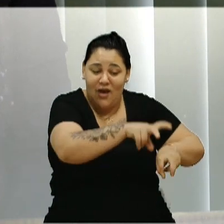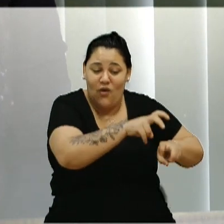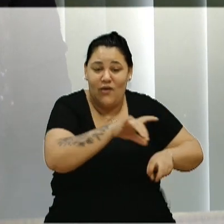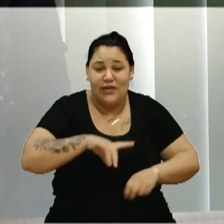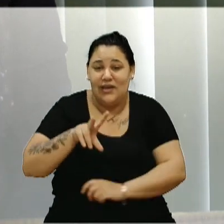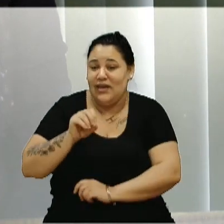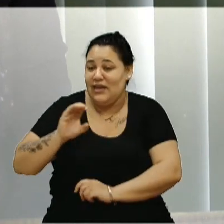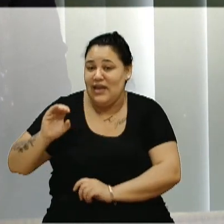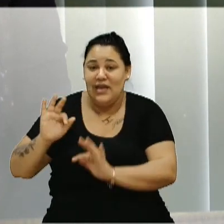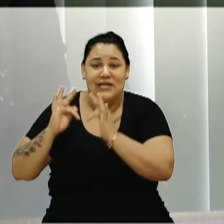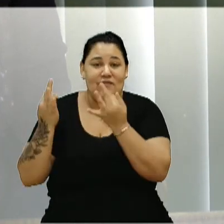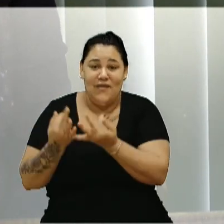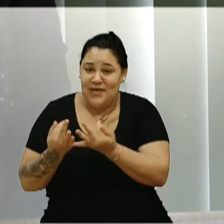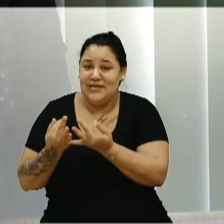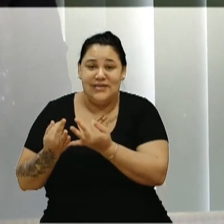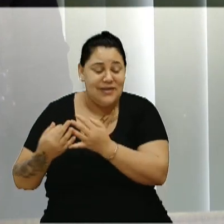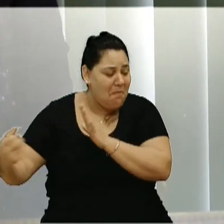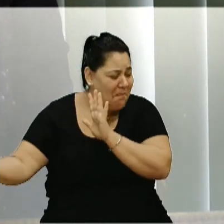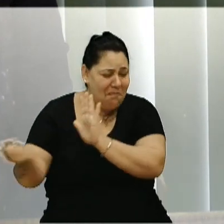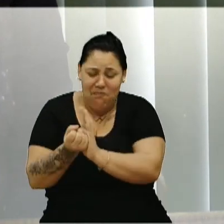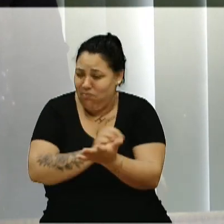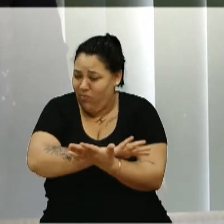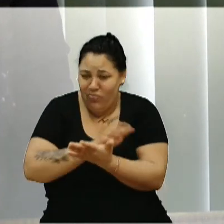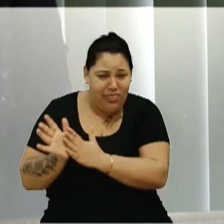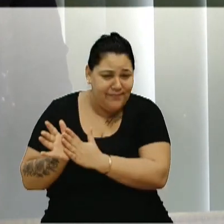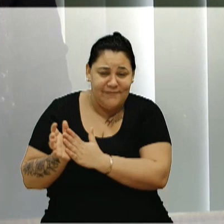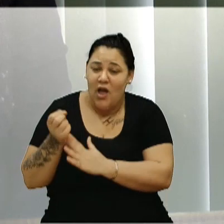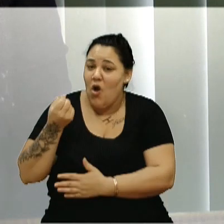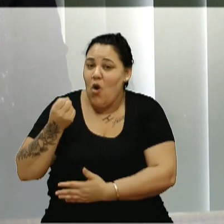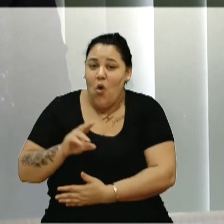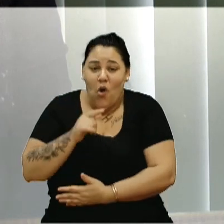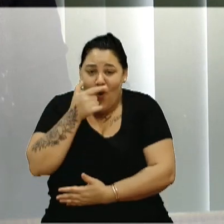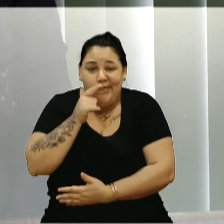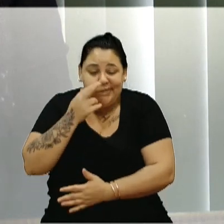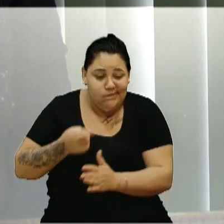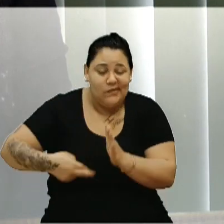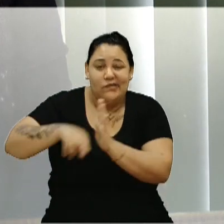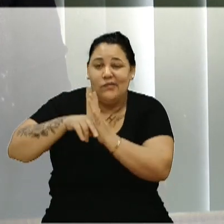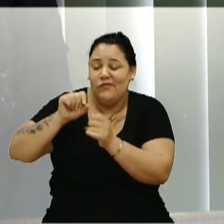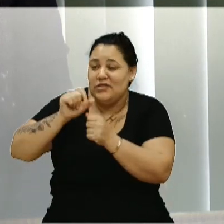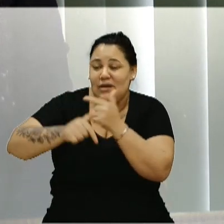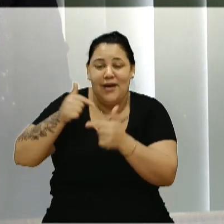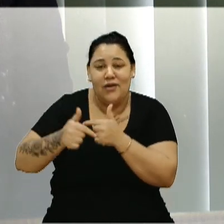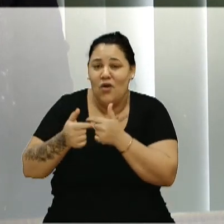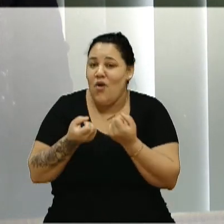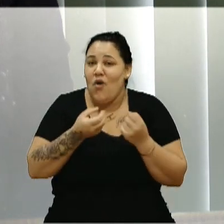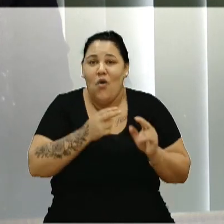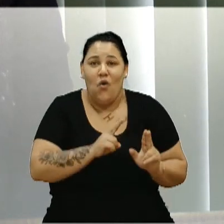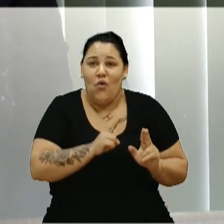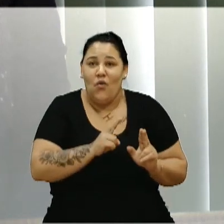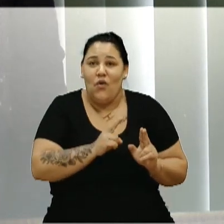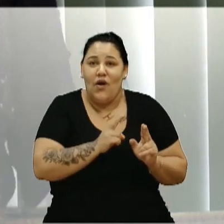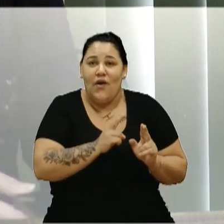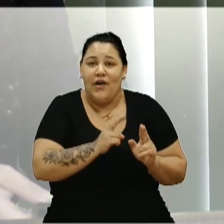famílias fortemente atingidas, que ou a gente consegue fazer alguma coisa, ou nós vamos provocar um